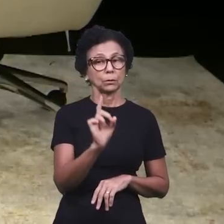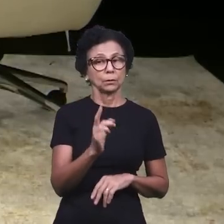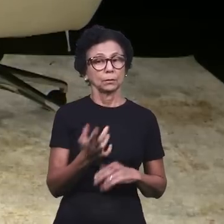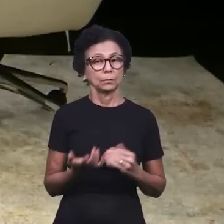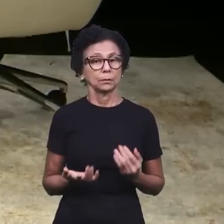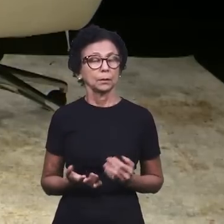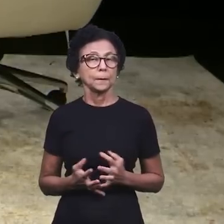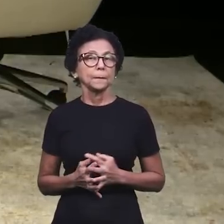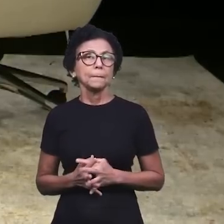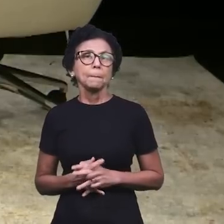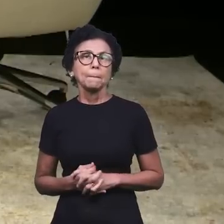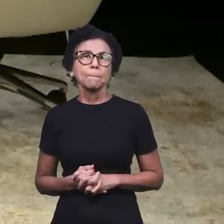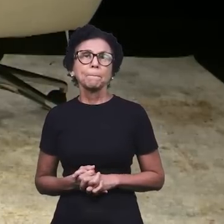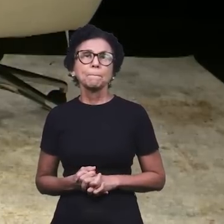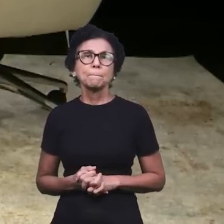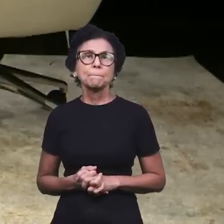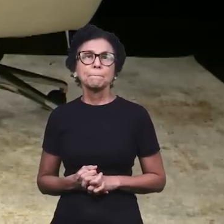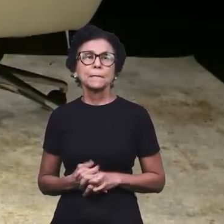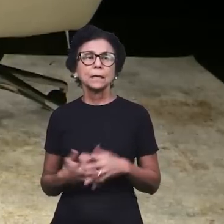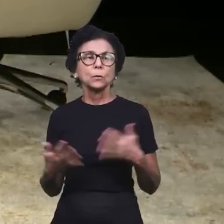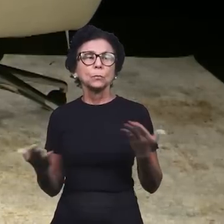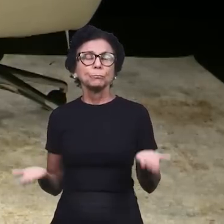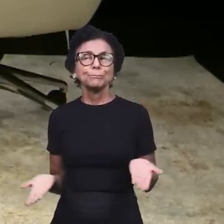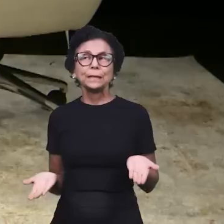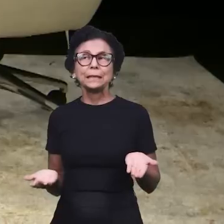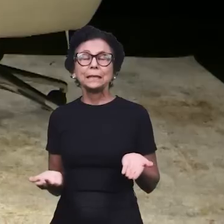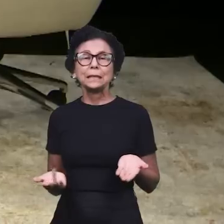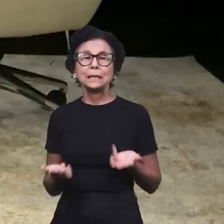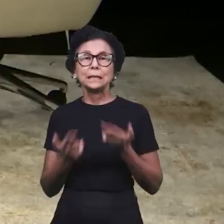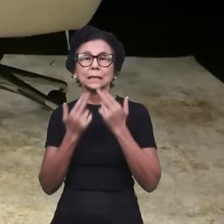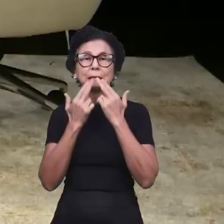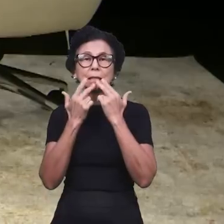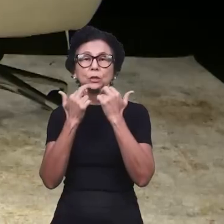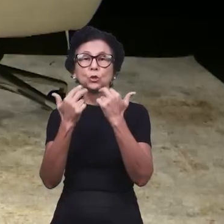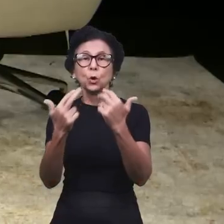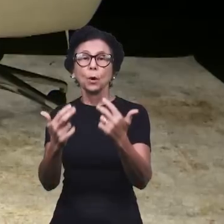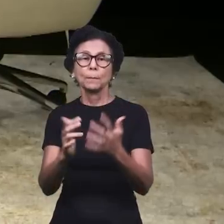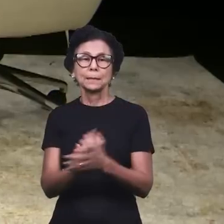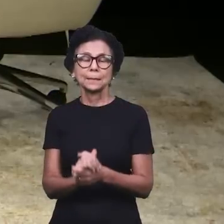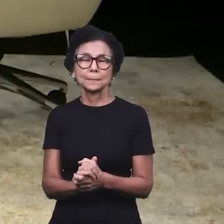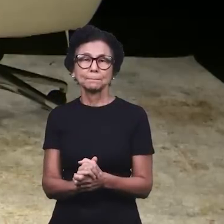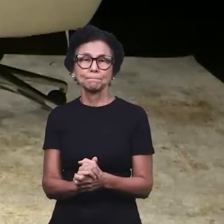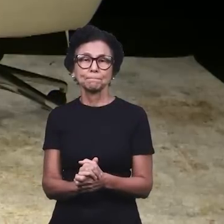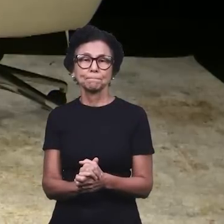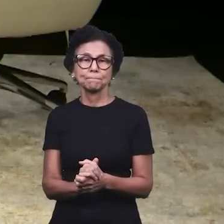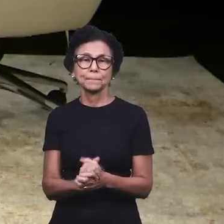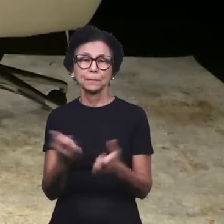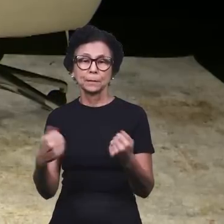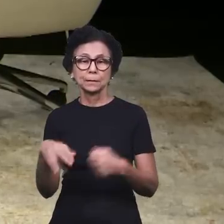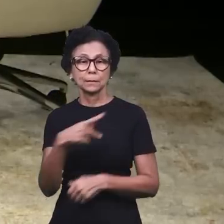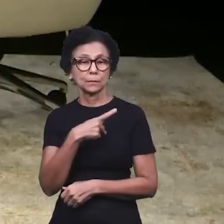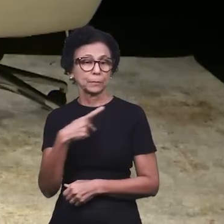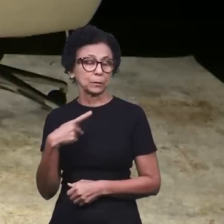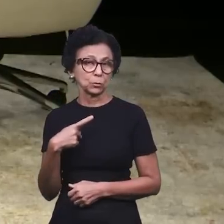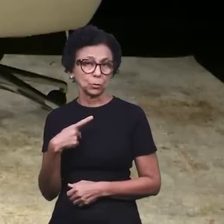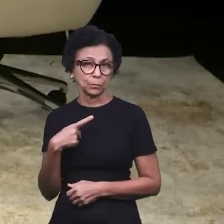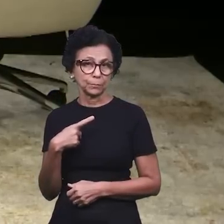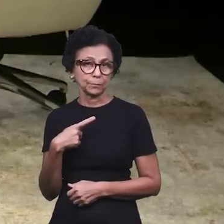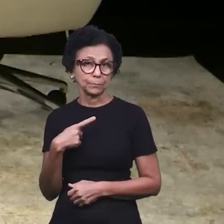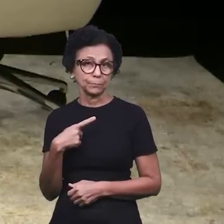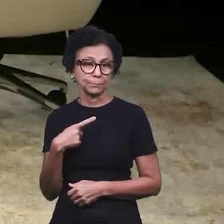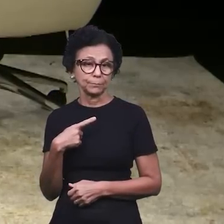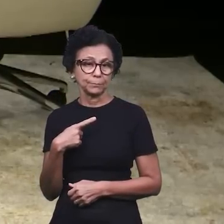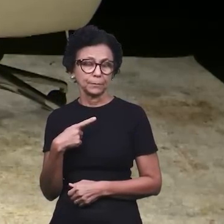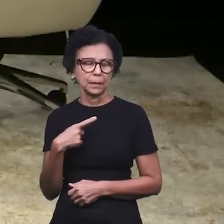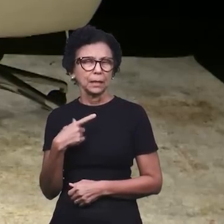Idioma. Você tinha que ter pastores que falassem idiomas. E nessa vigília, no auge dessa